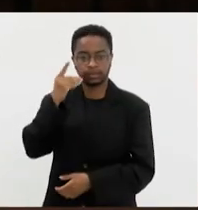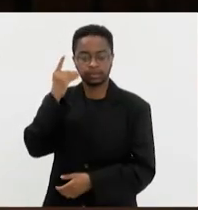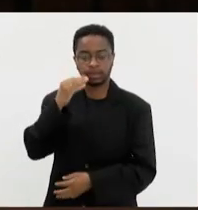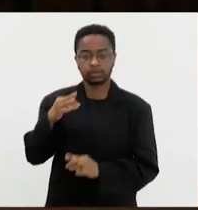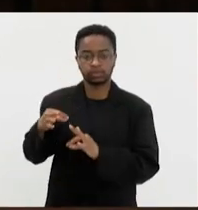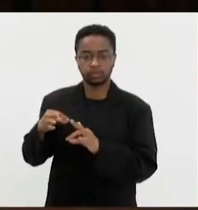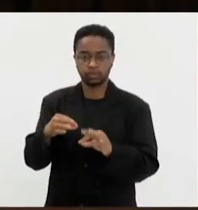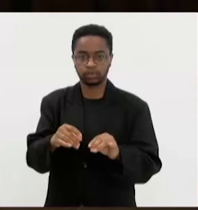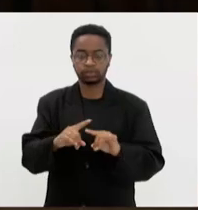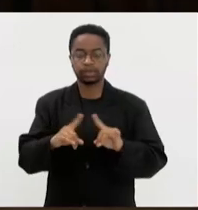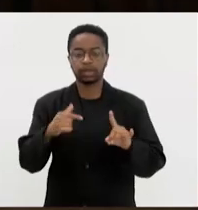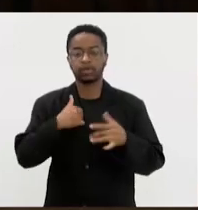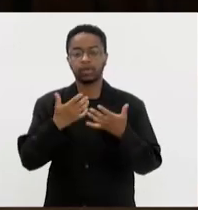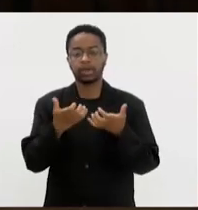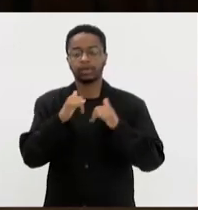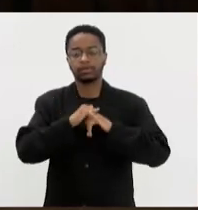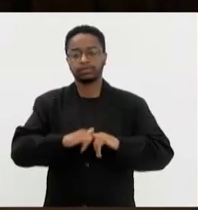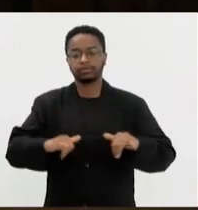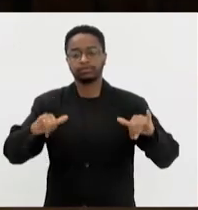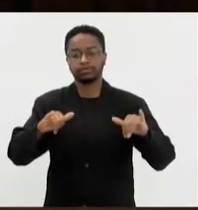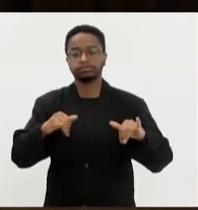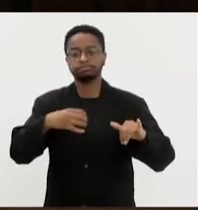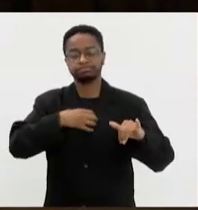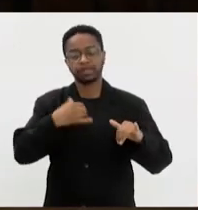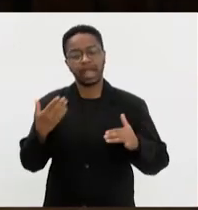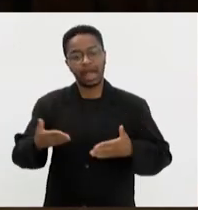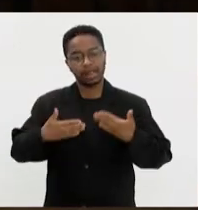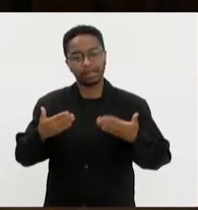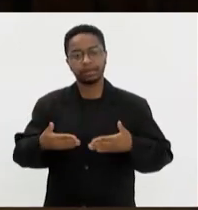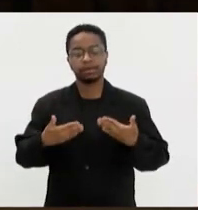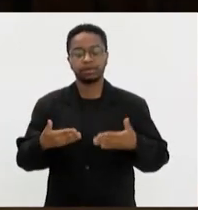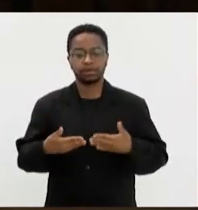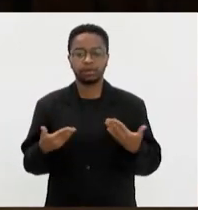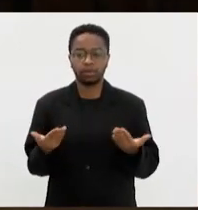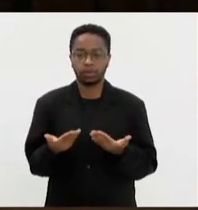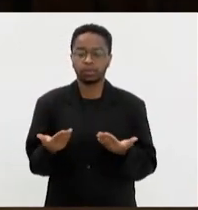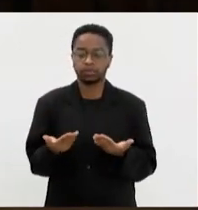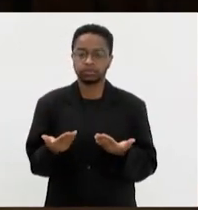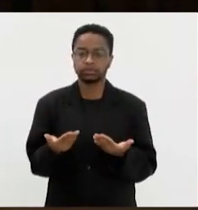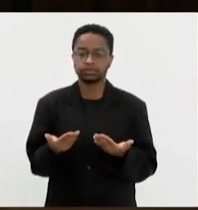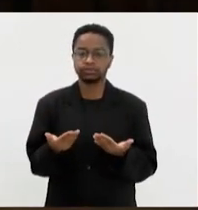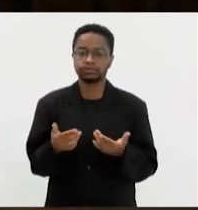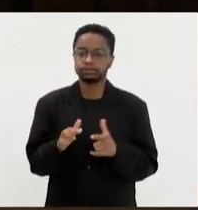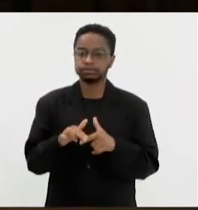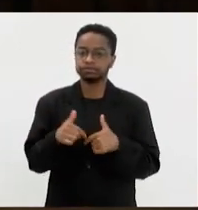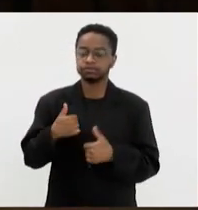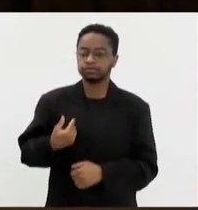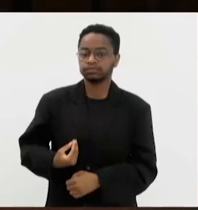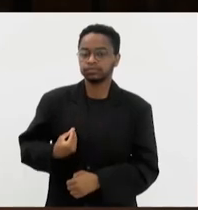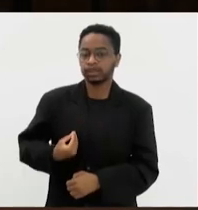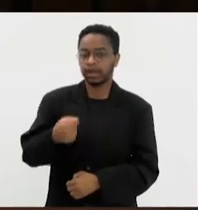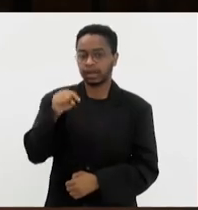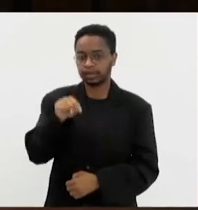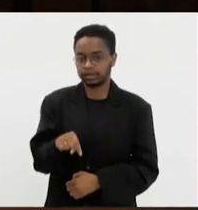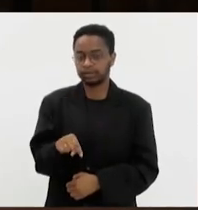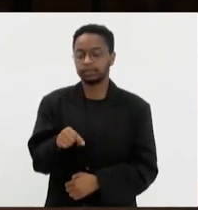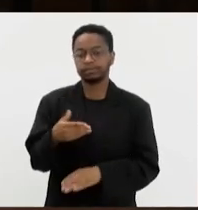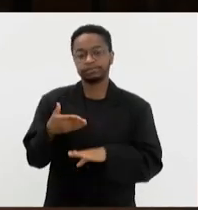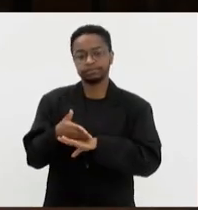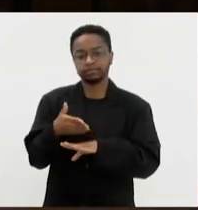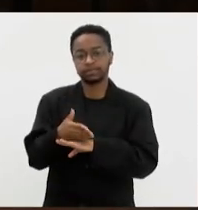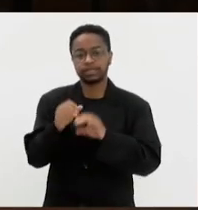apenas para dizer da minha alegria Eh de estar aqui hoje de participar desse